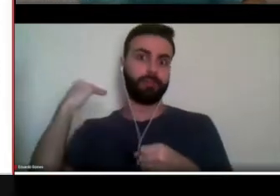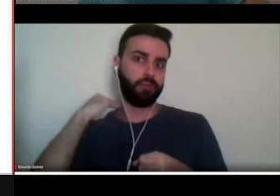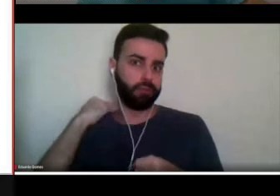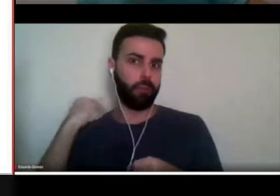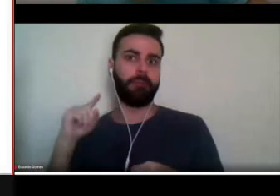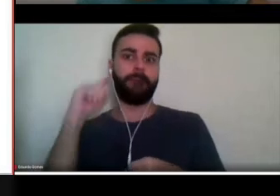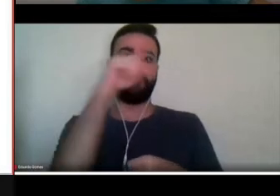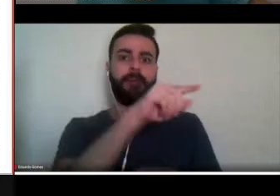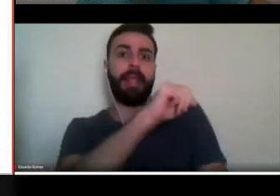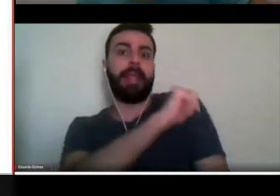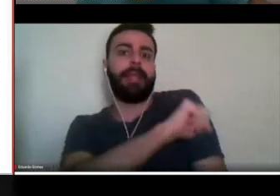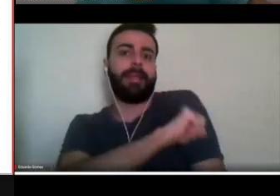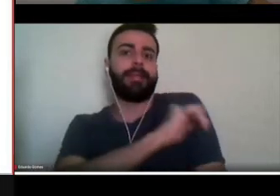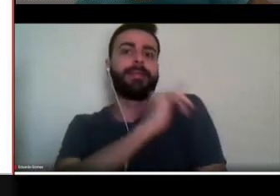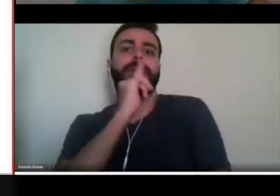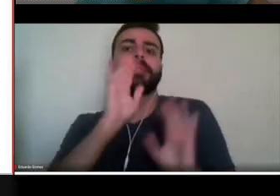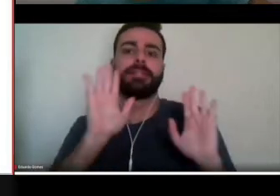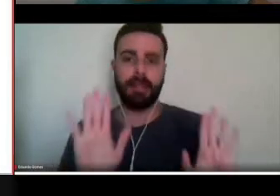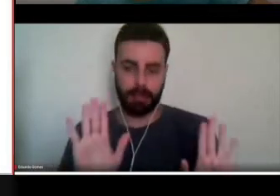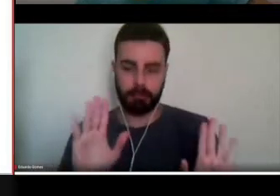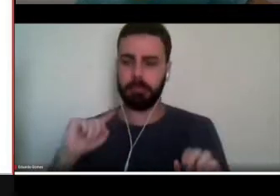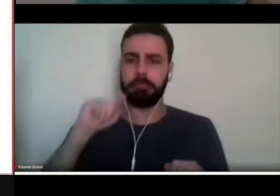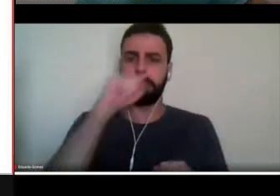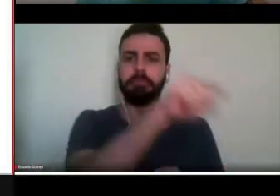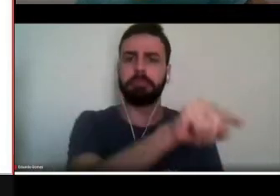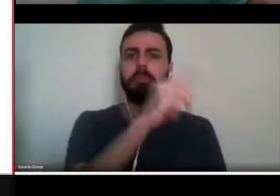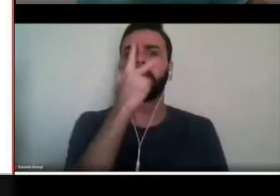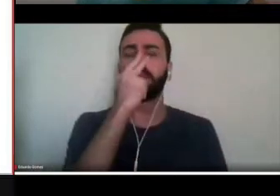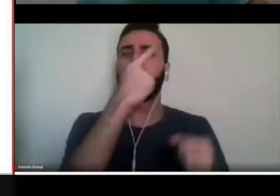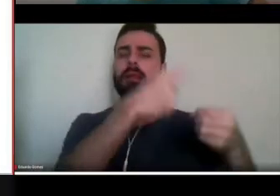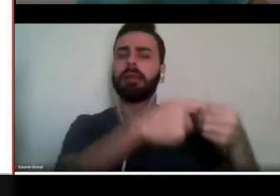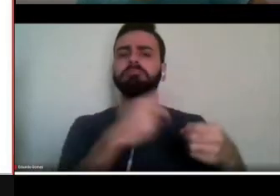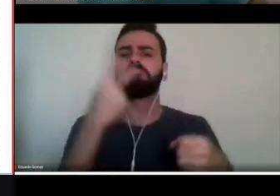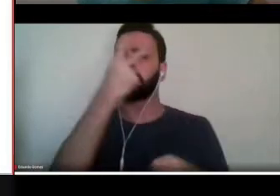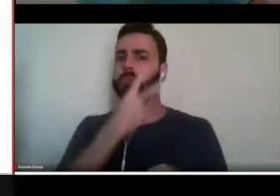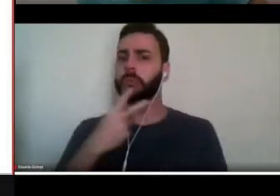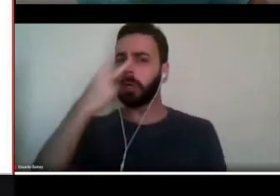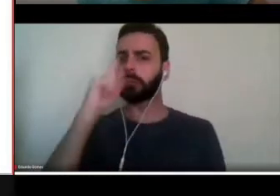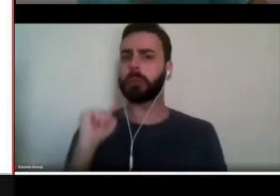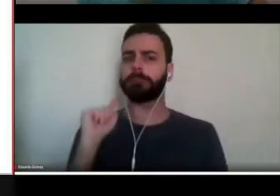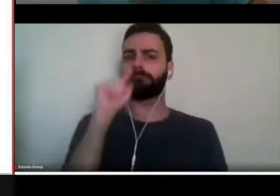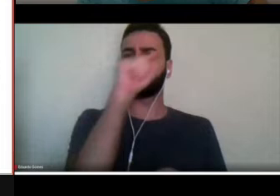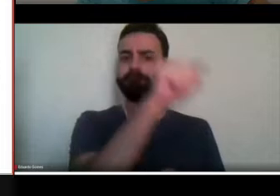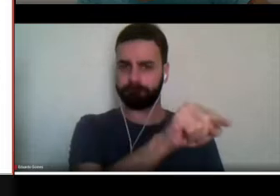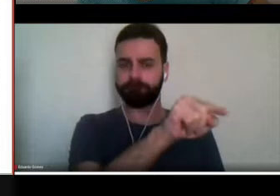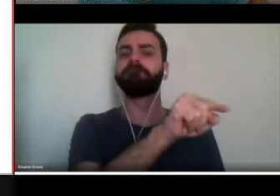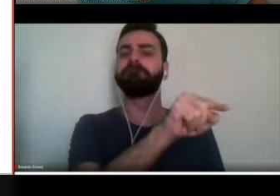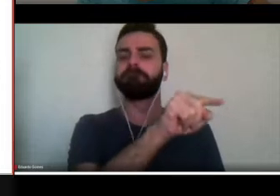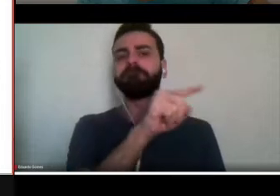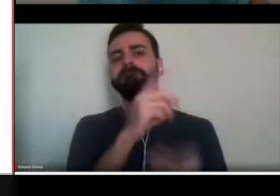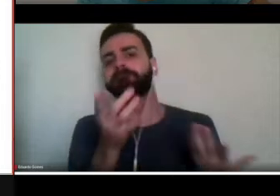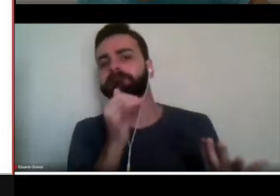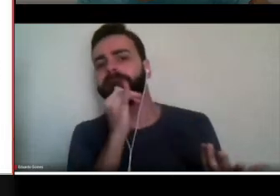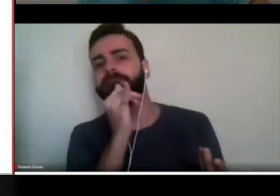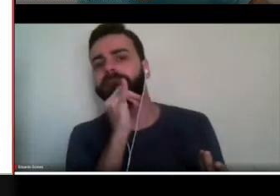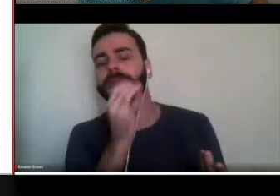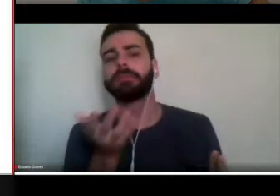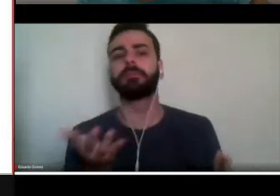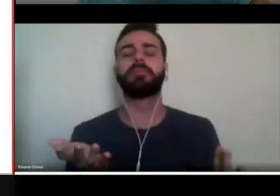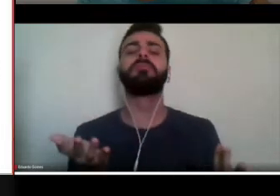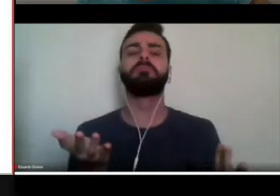E demora 2 horas para fazer, por exemplo, 120